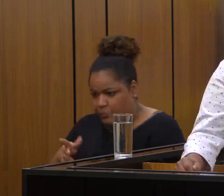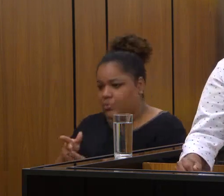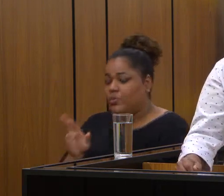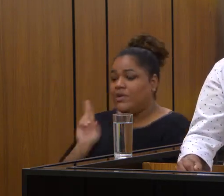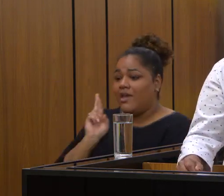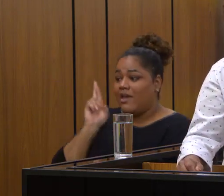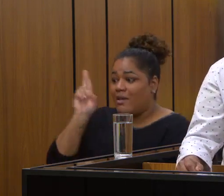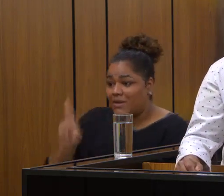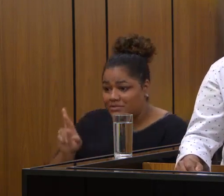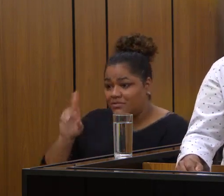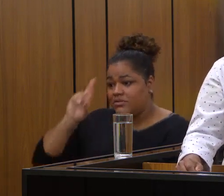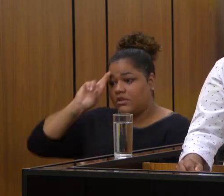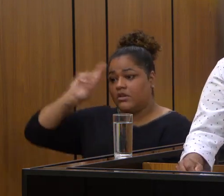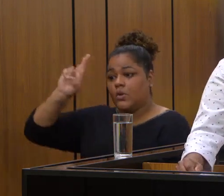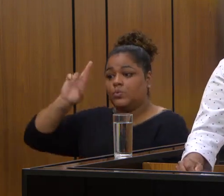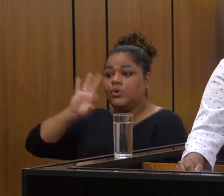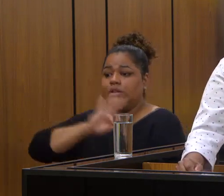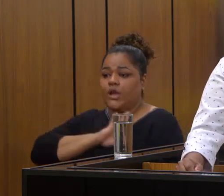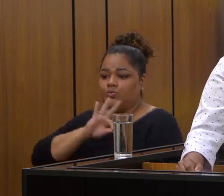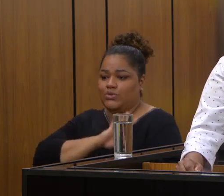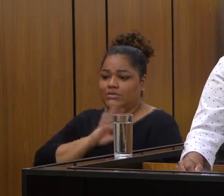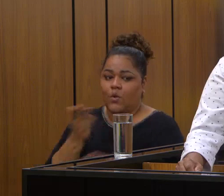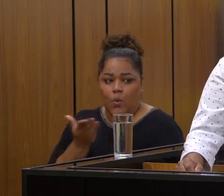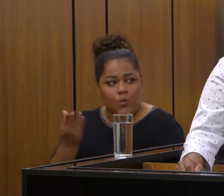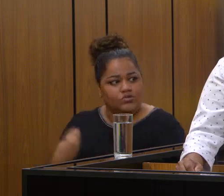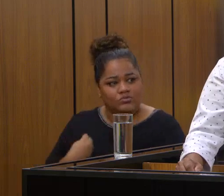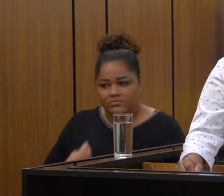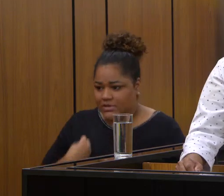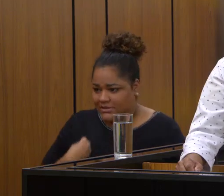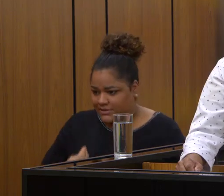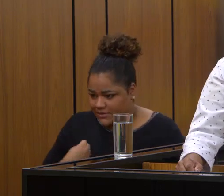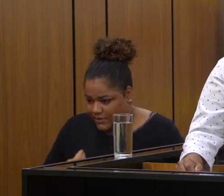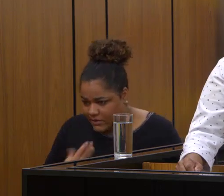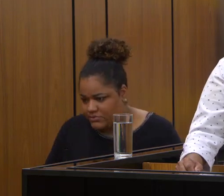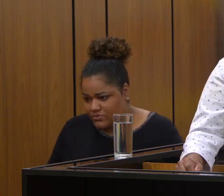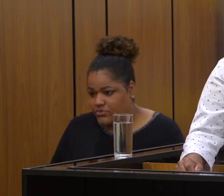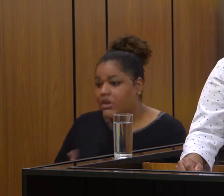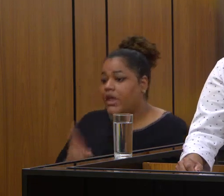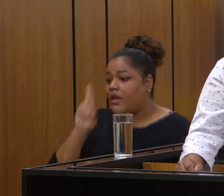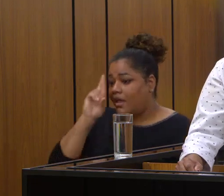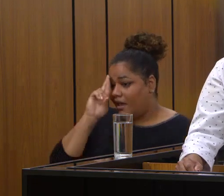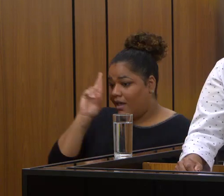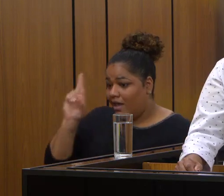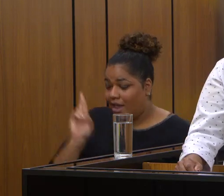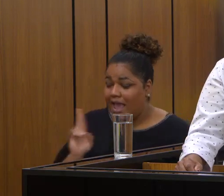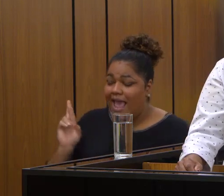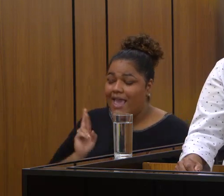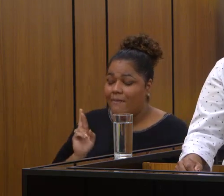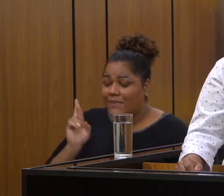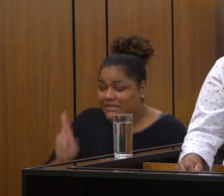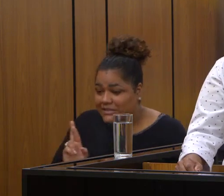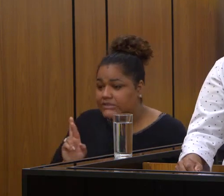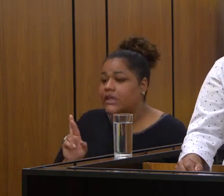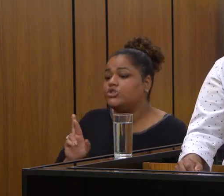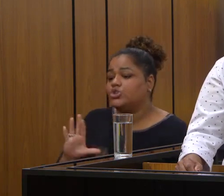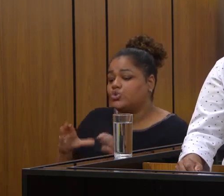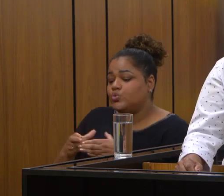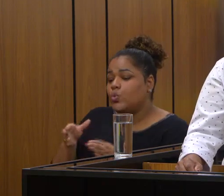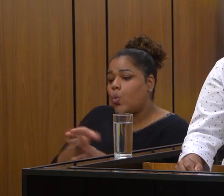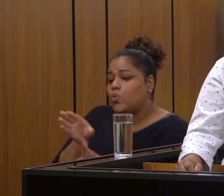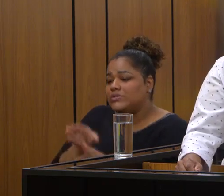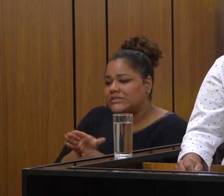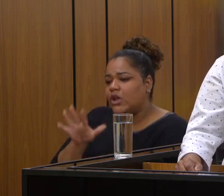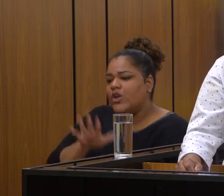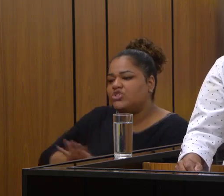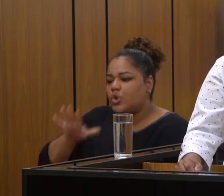autoridade policial presente representante do Conselho Regional de Odontologia o empenho